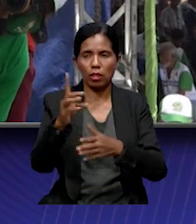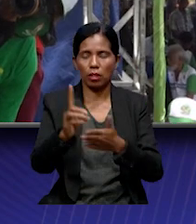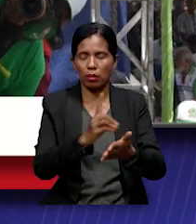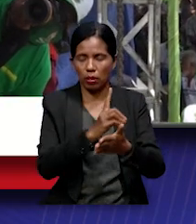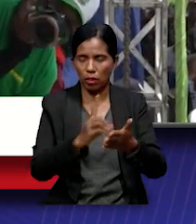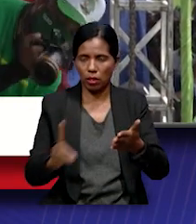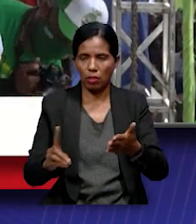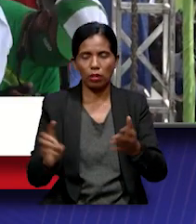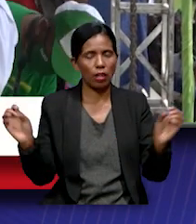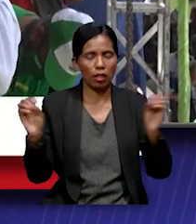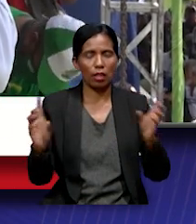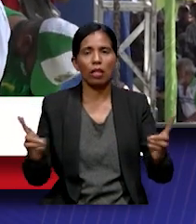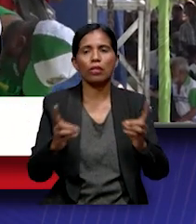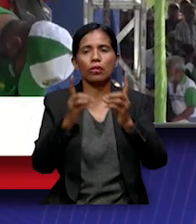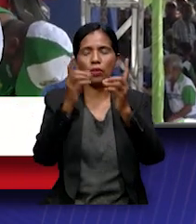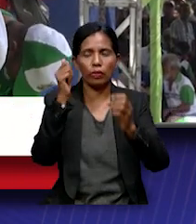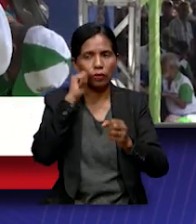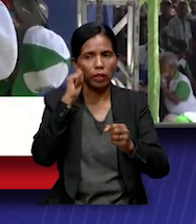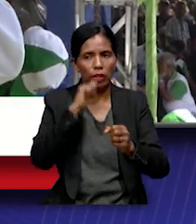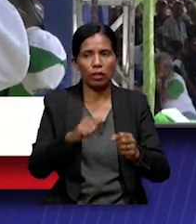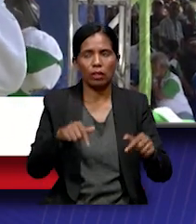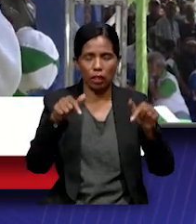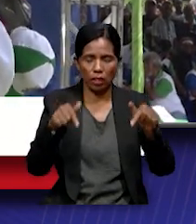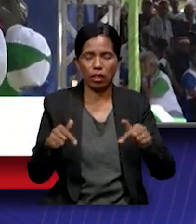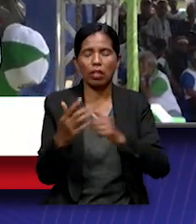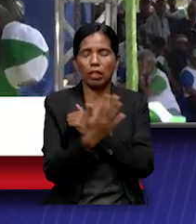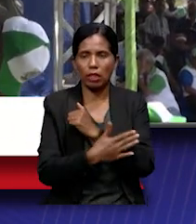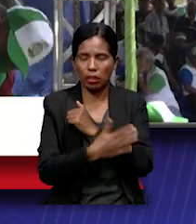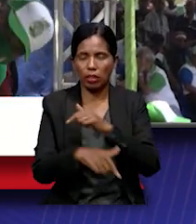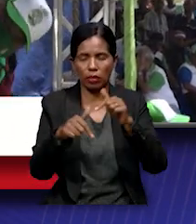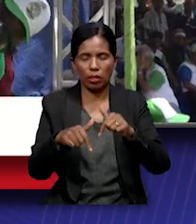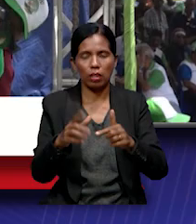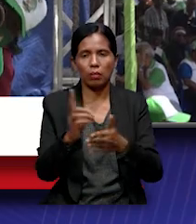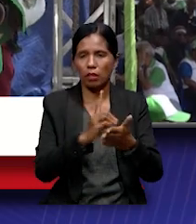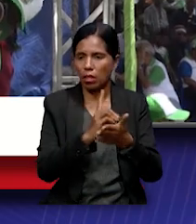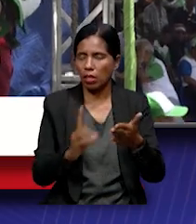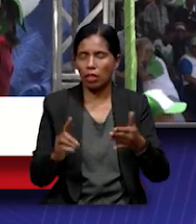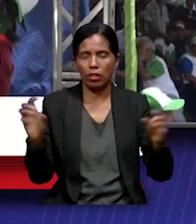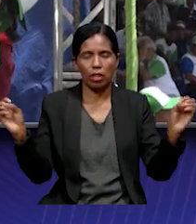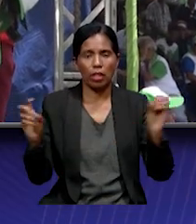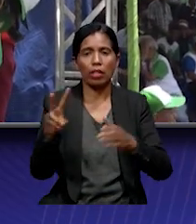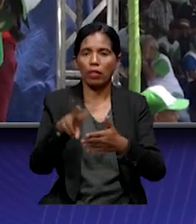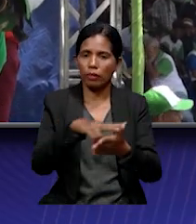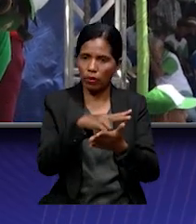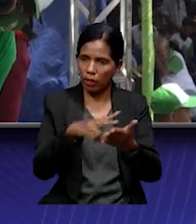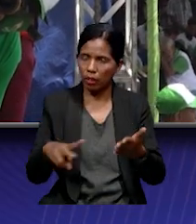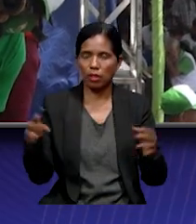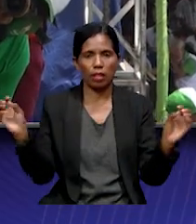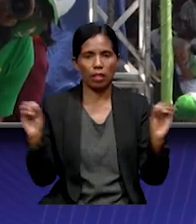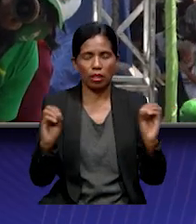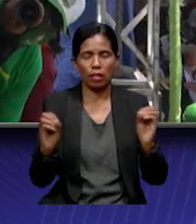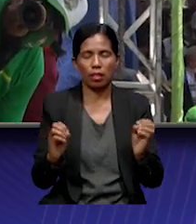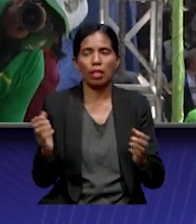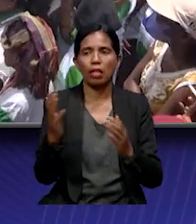kontra feto se ia rai dane diskriminasaun la ia violência lá ia,